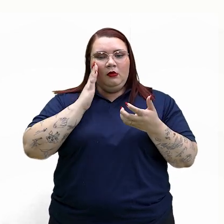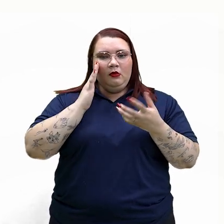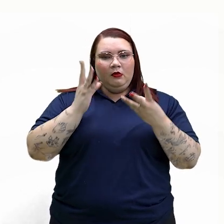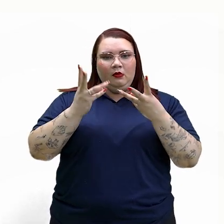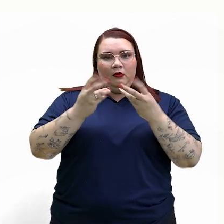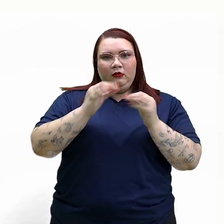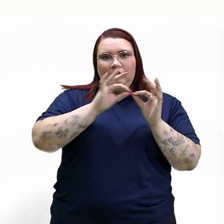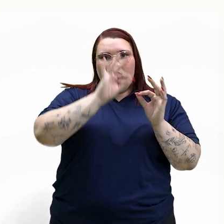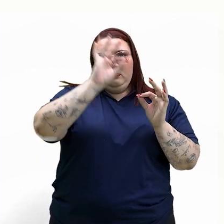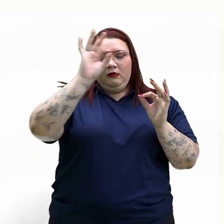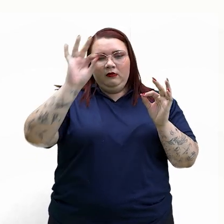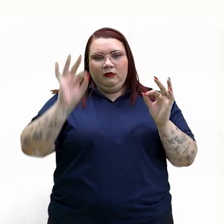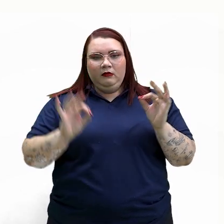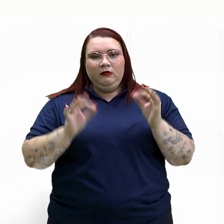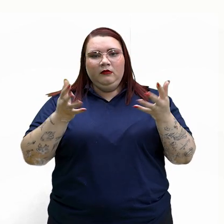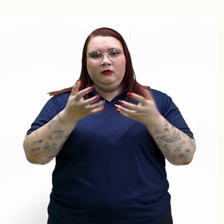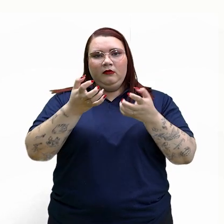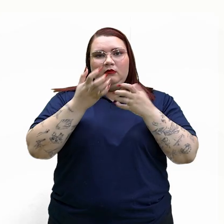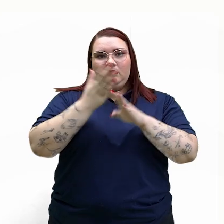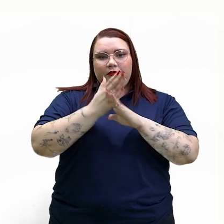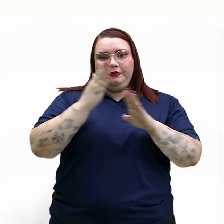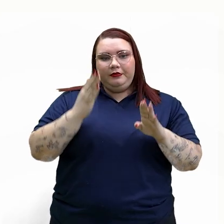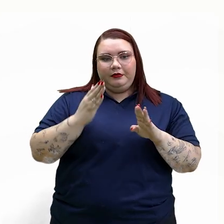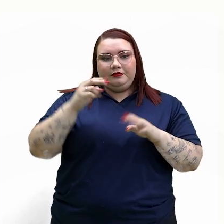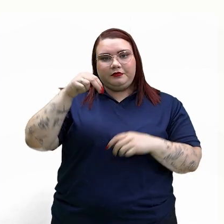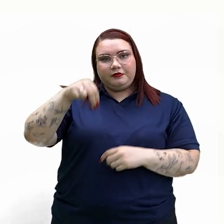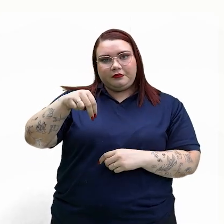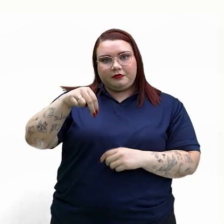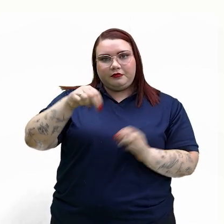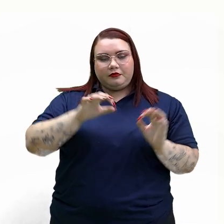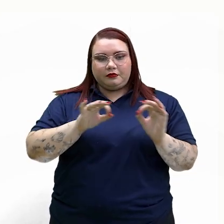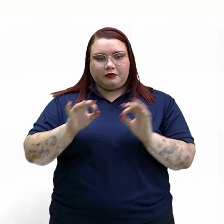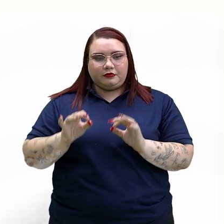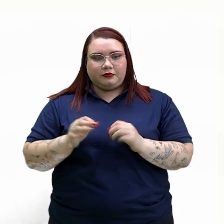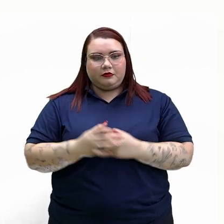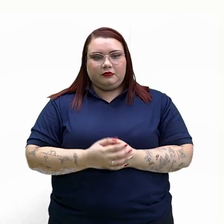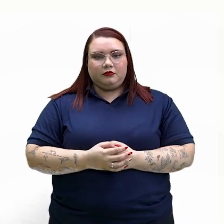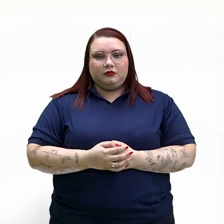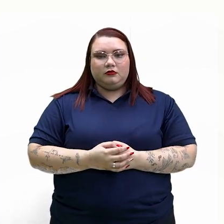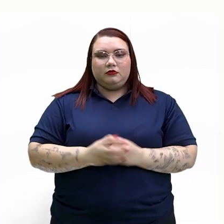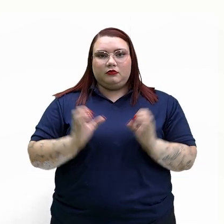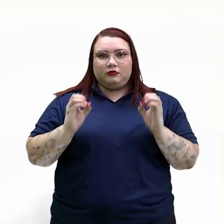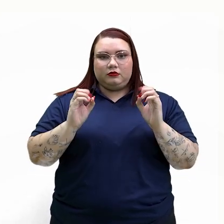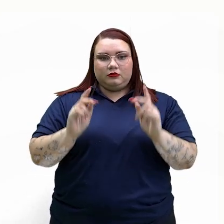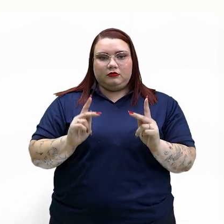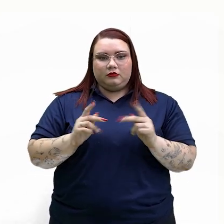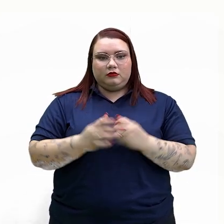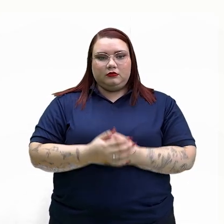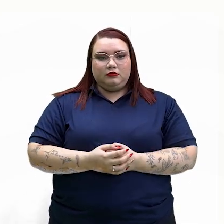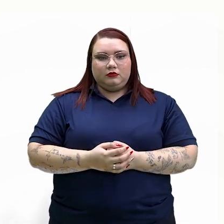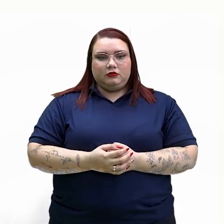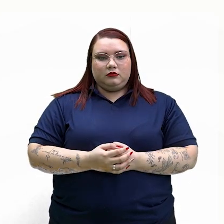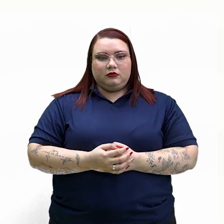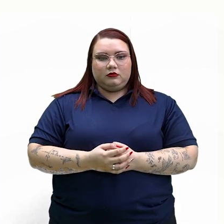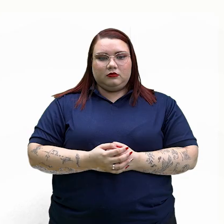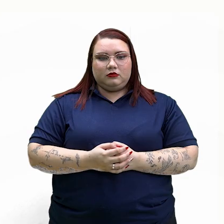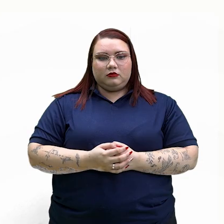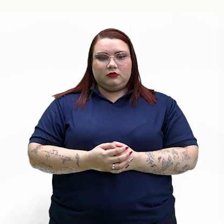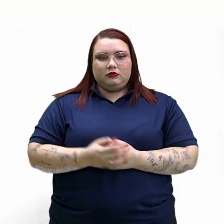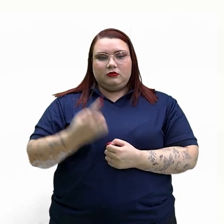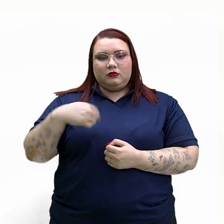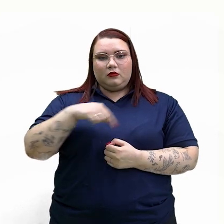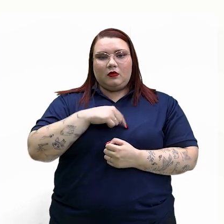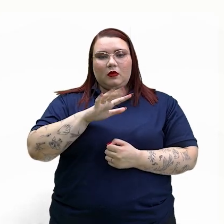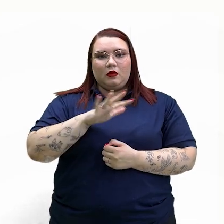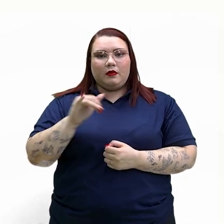de lados, ele vai querer determinar o meu n, ó. Ok? E aí, nós vamos